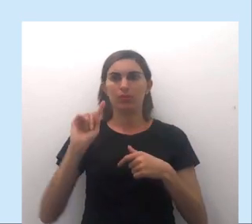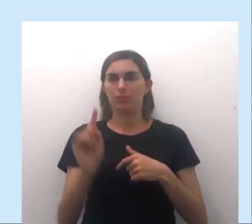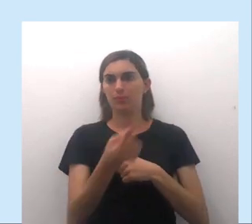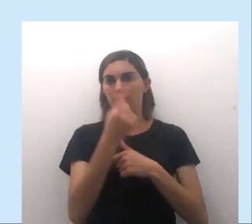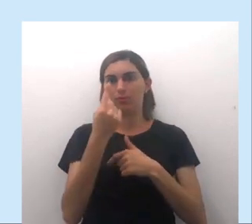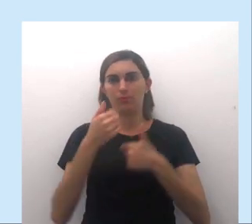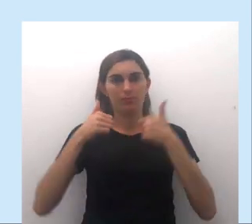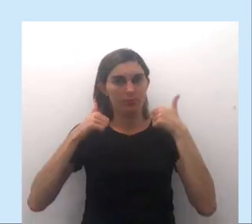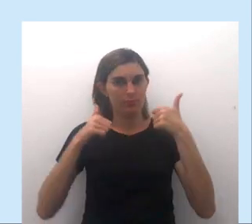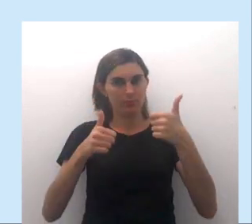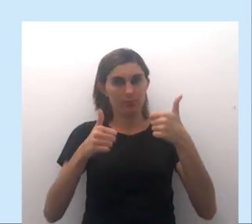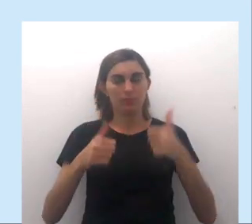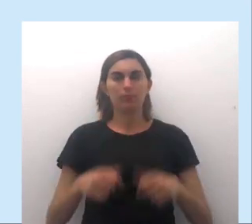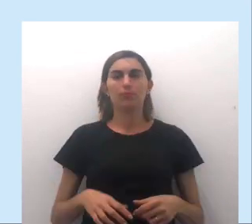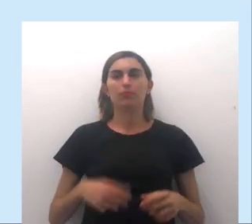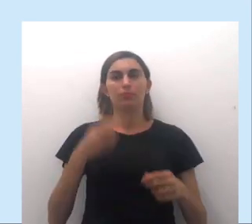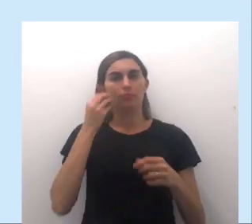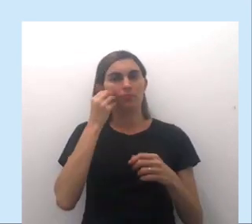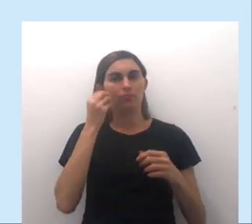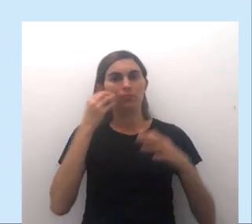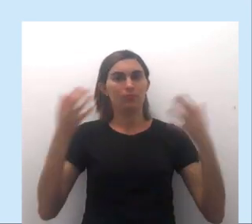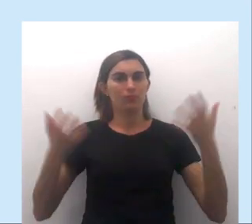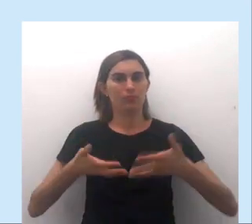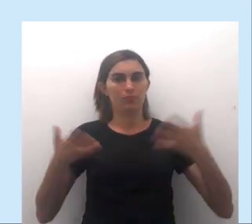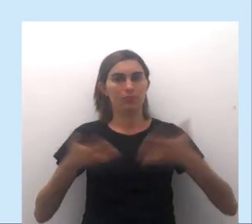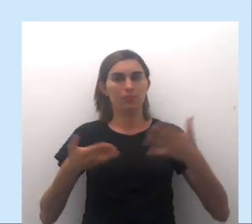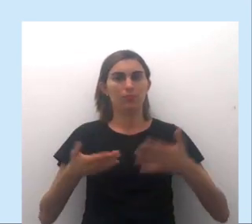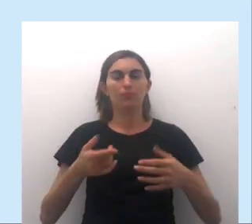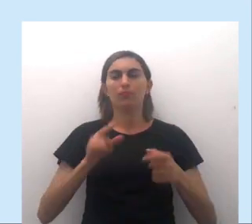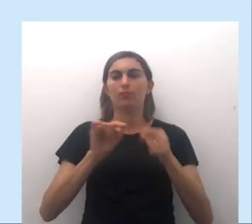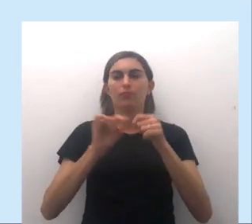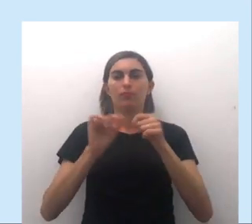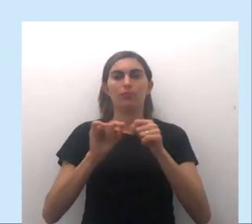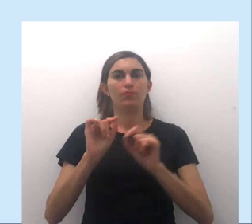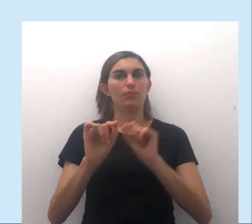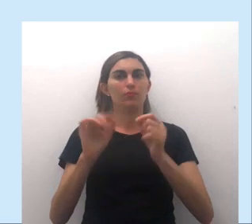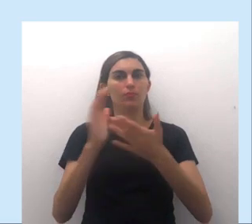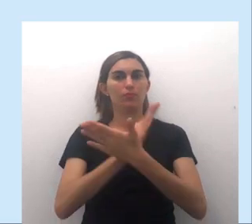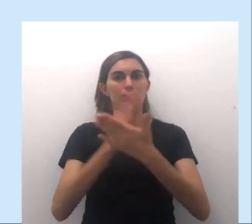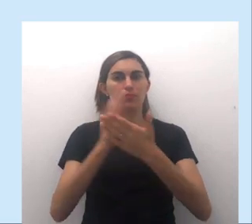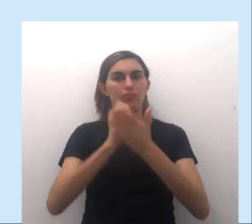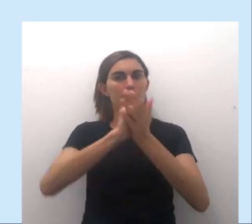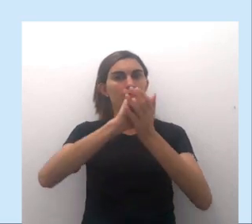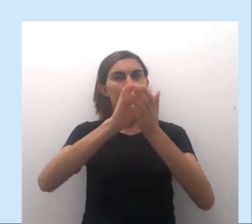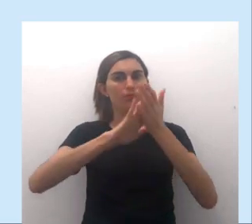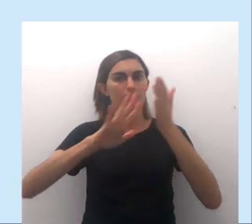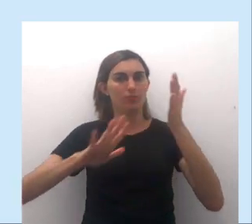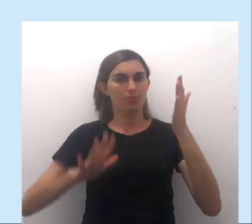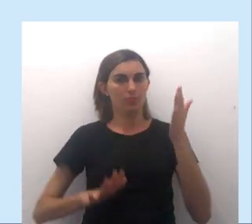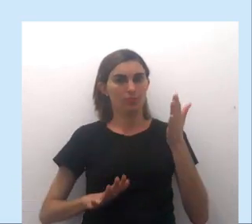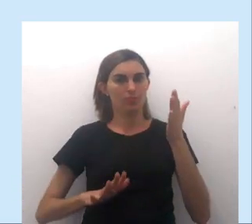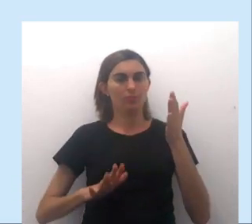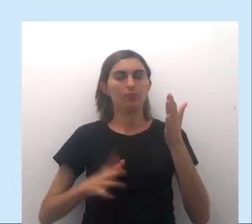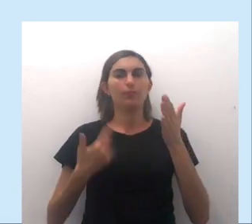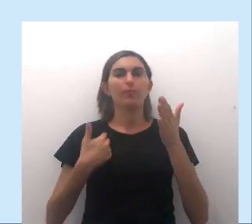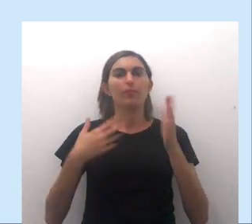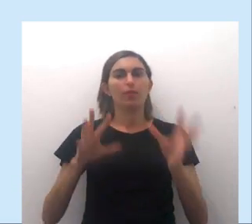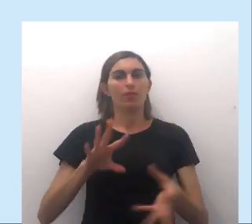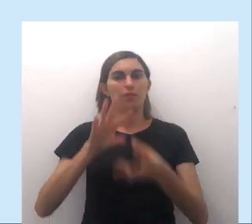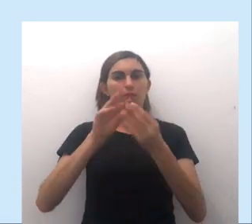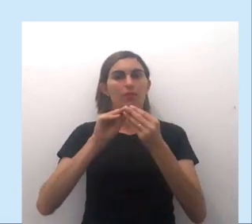1000. Beleza? Então, ó, agora iremos fazer alguns exercícios